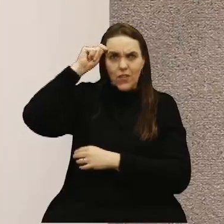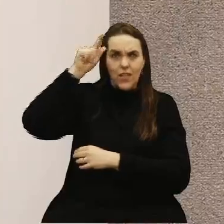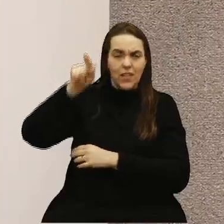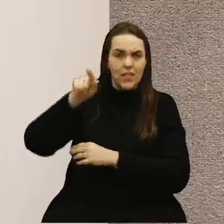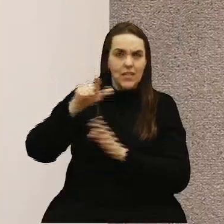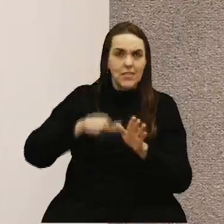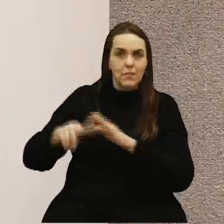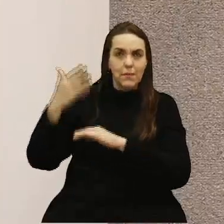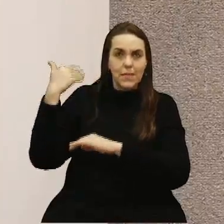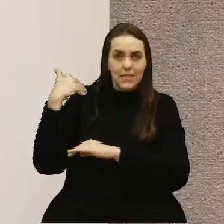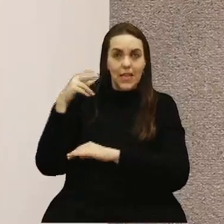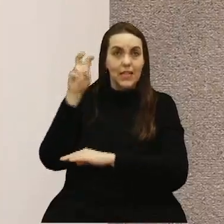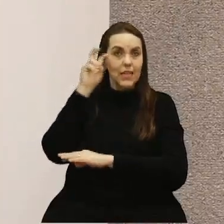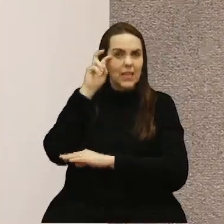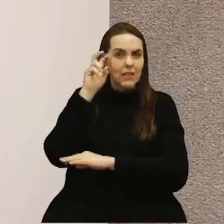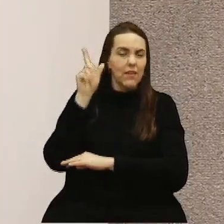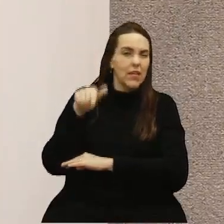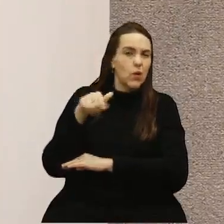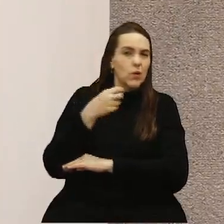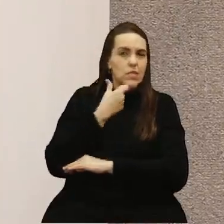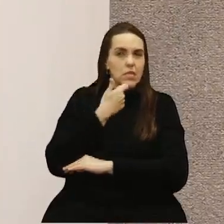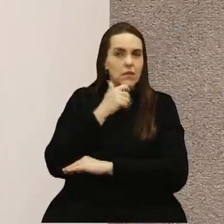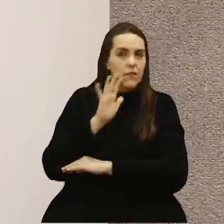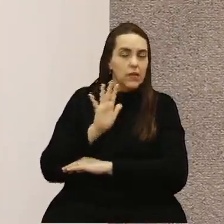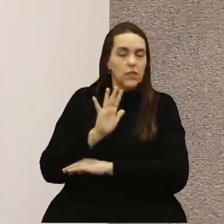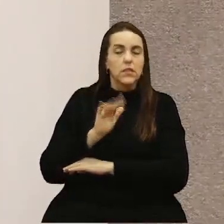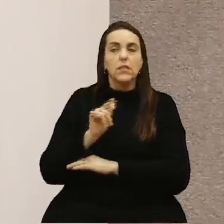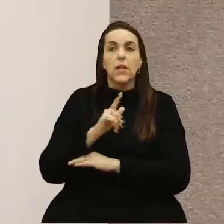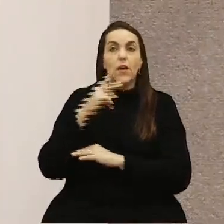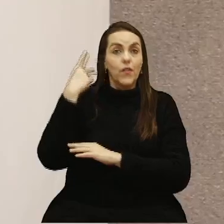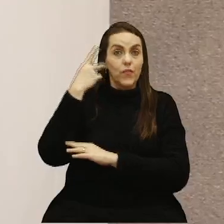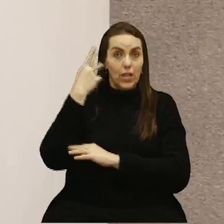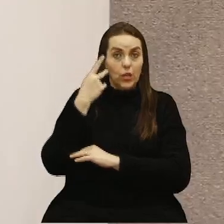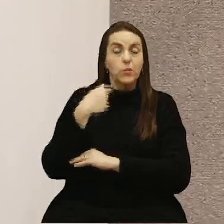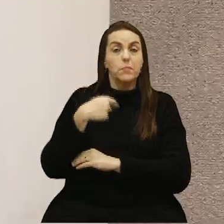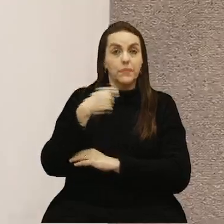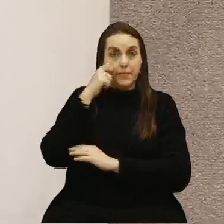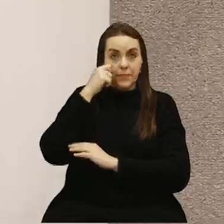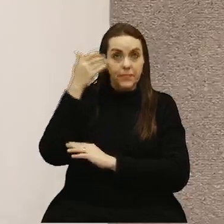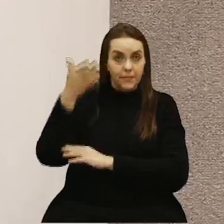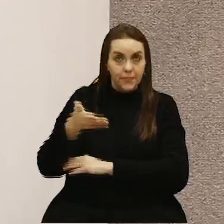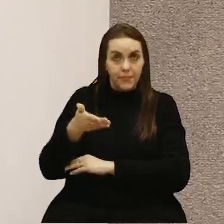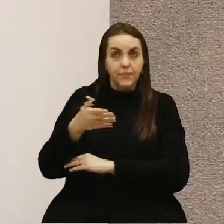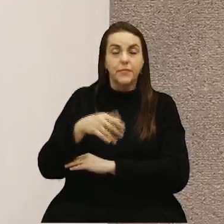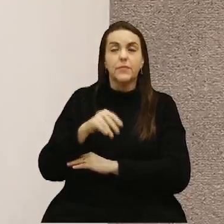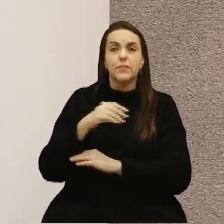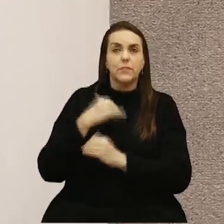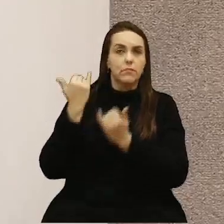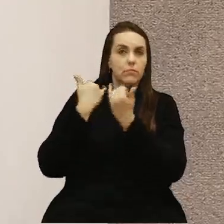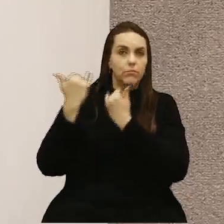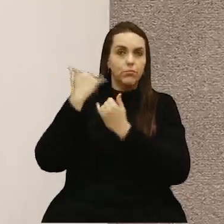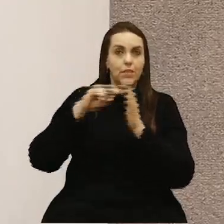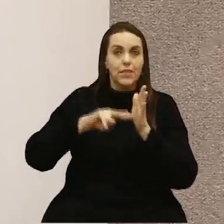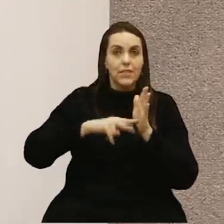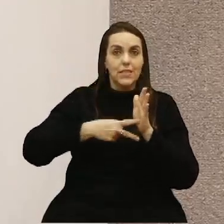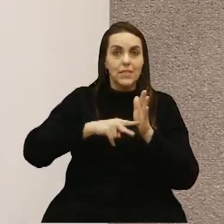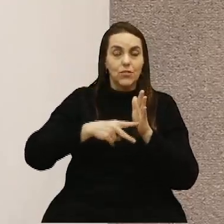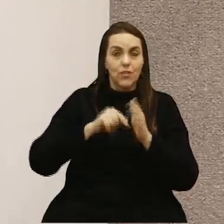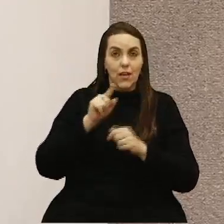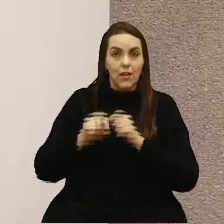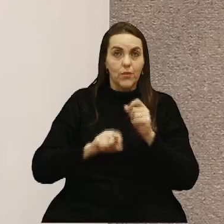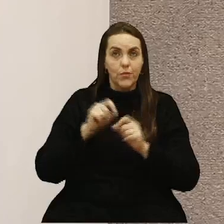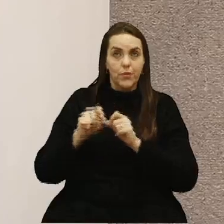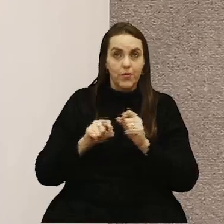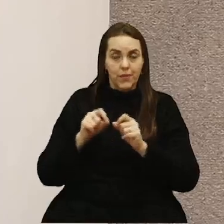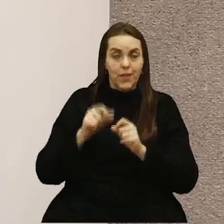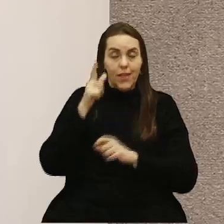passada nós tivemos reunião, na quinta ou sexta-feira, aos vereadores que desejaram estavam lá presentes e ouvimos justamente por parte do Sindicerv o interesse, presidente, de que